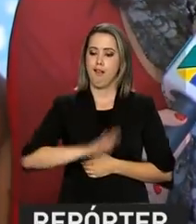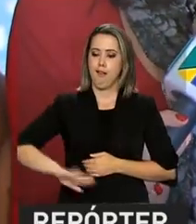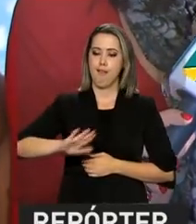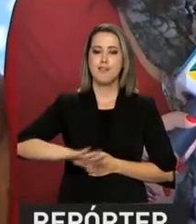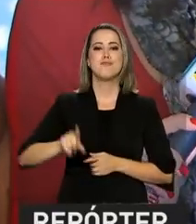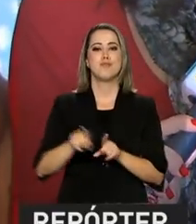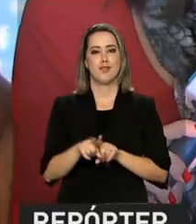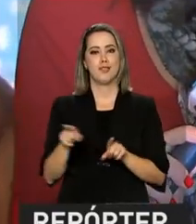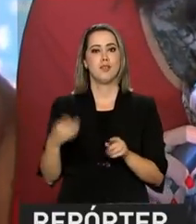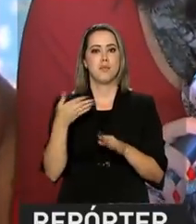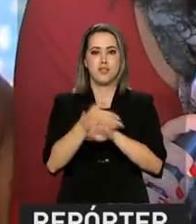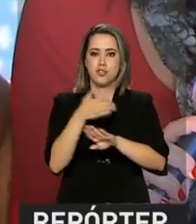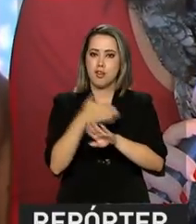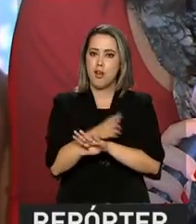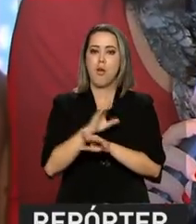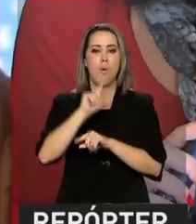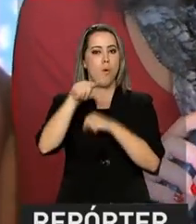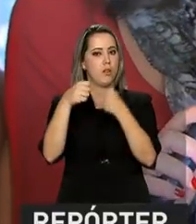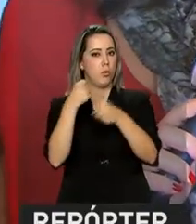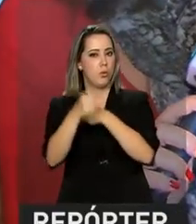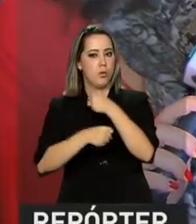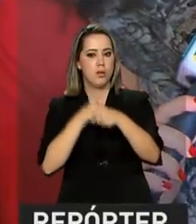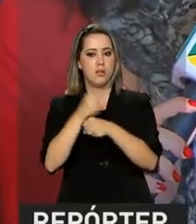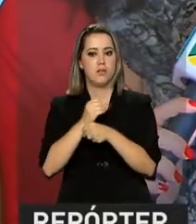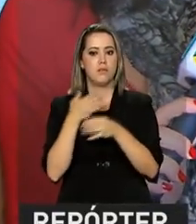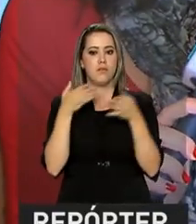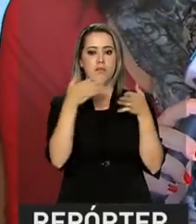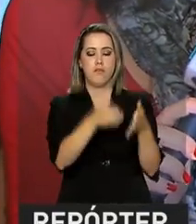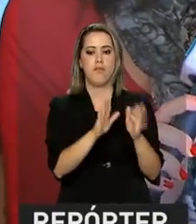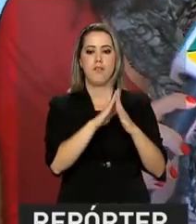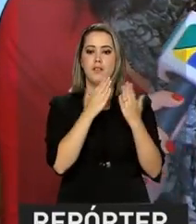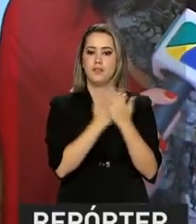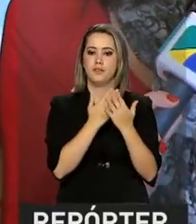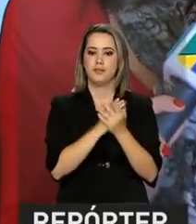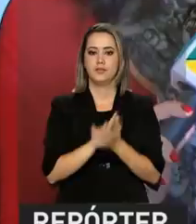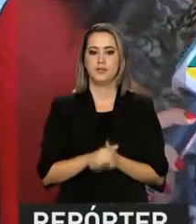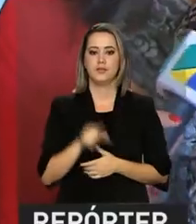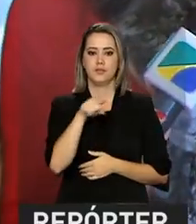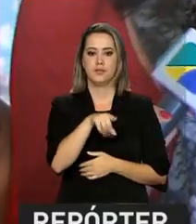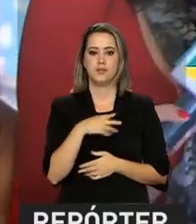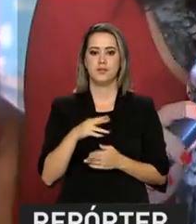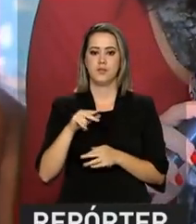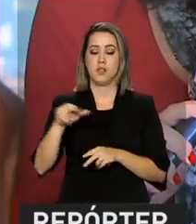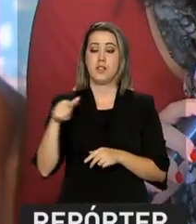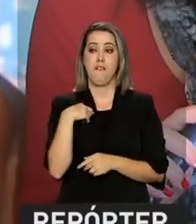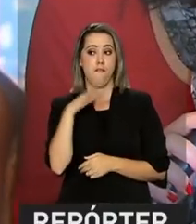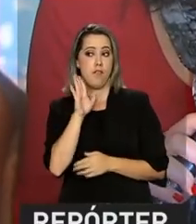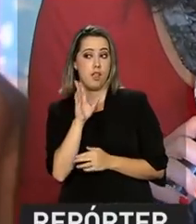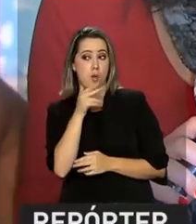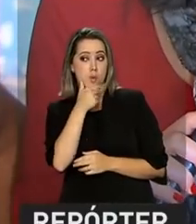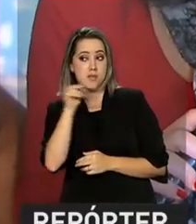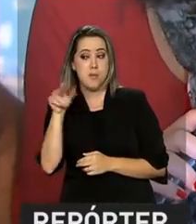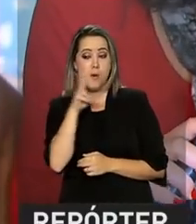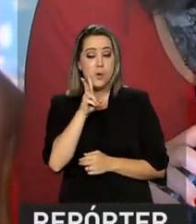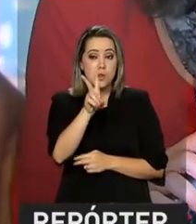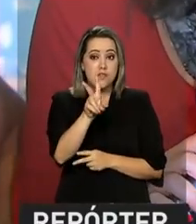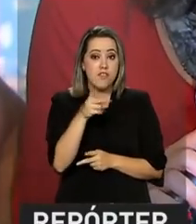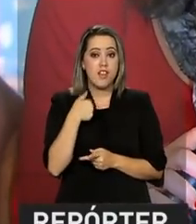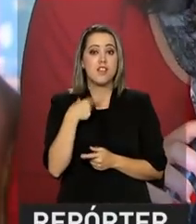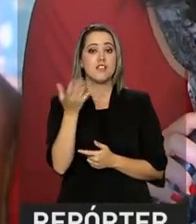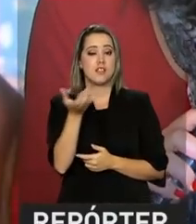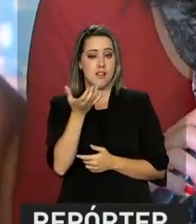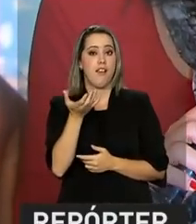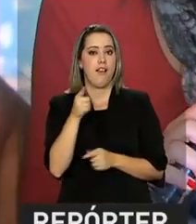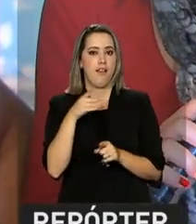para a escola, que a mãe dele já me contou. Pedro, você está animado para ir para a escola? Quando você vê seus irmãos indo na escola, que você acha que vai, como você acha que vai